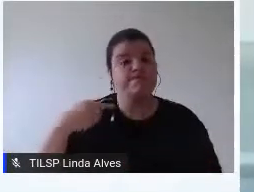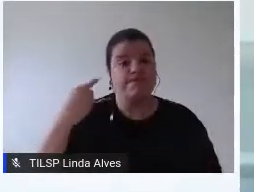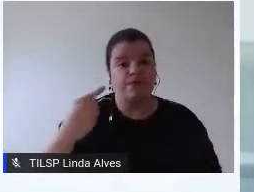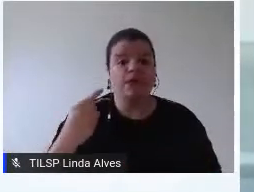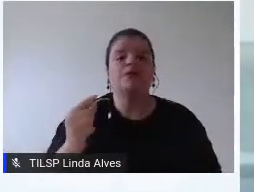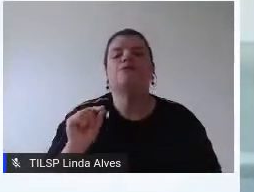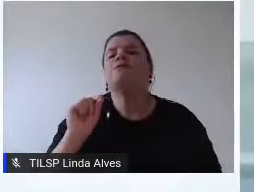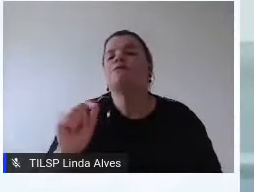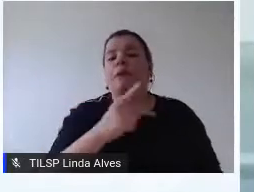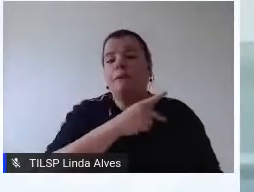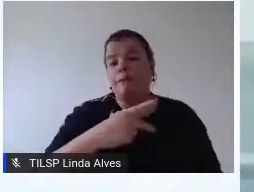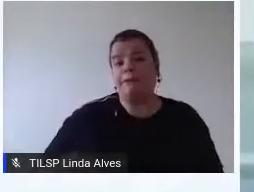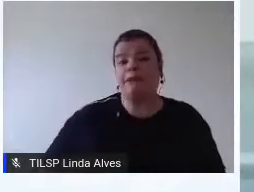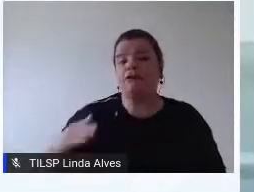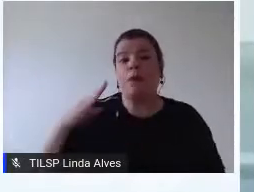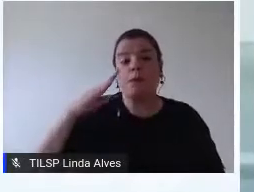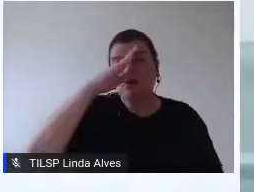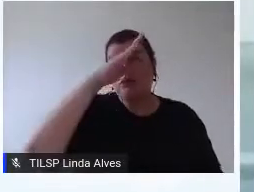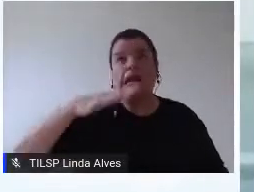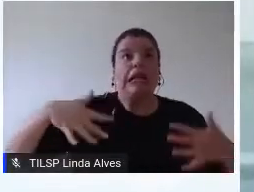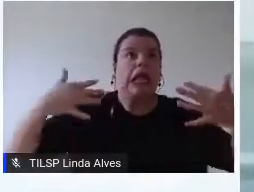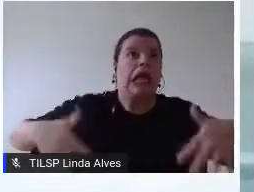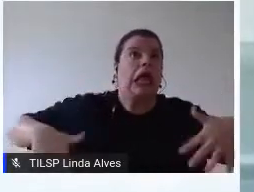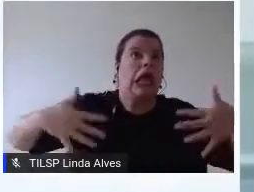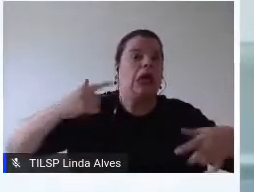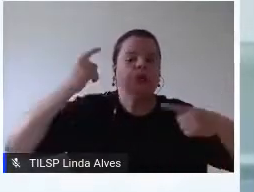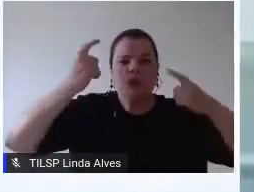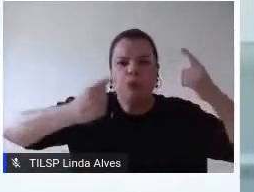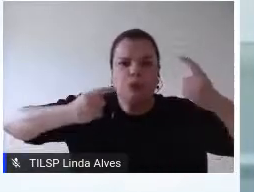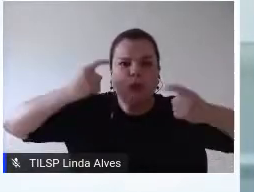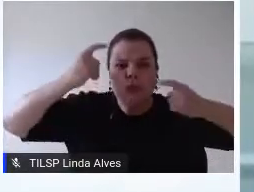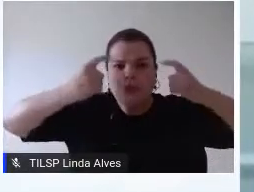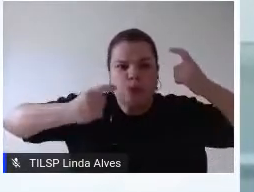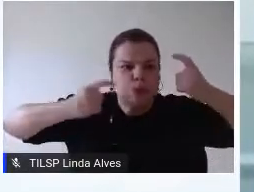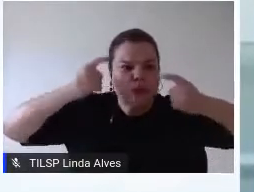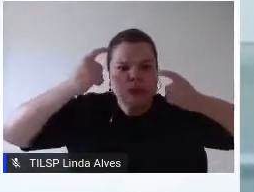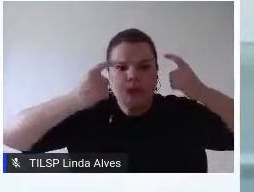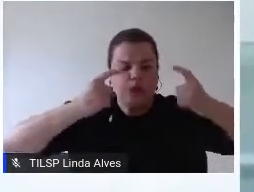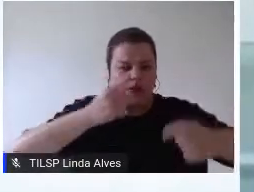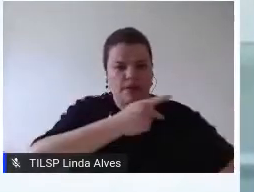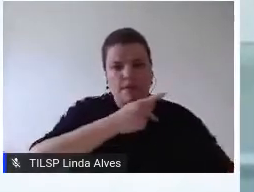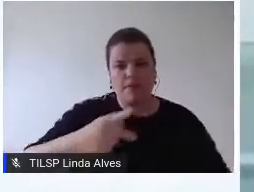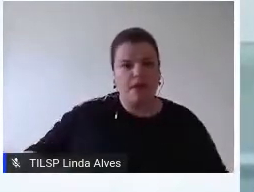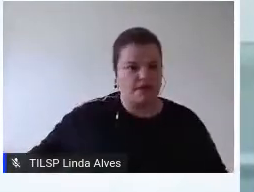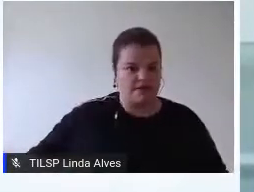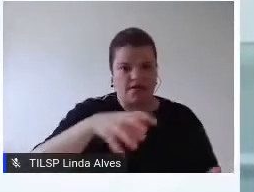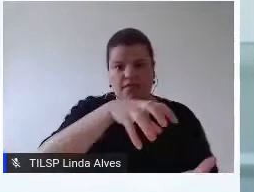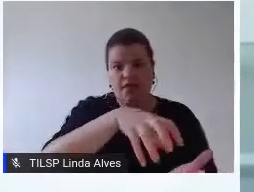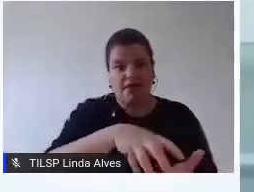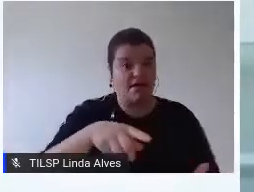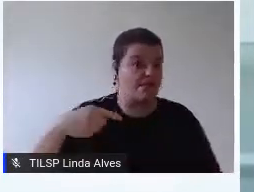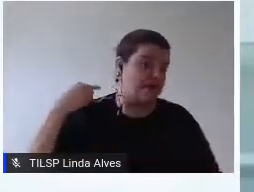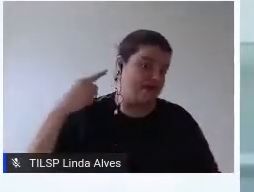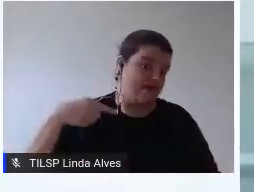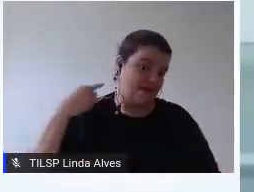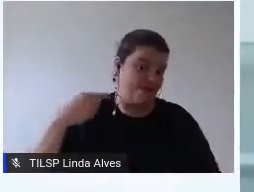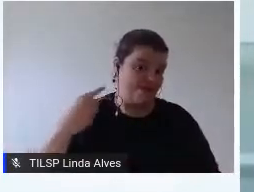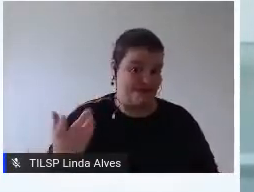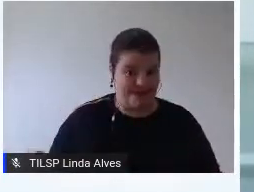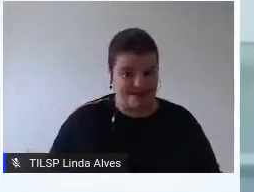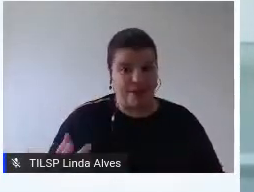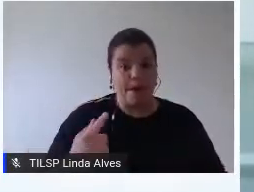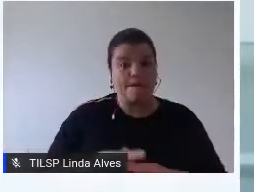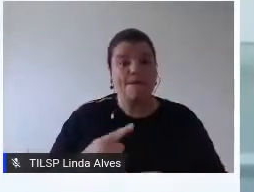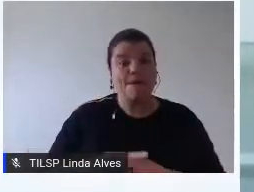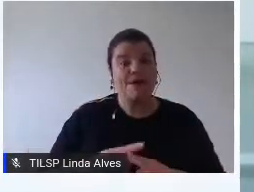o presidente Bolsonaro está tão preocupado com a eleição do presidente da Câmara? Porque controlar